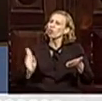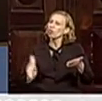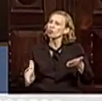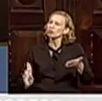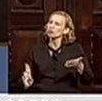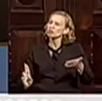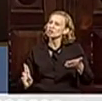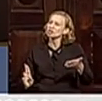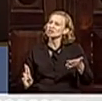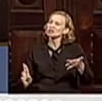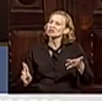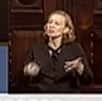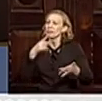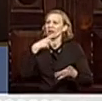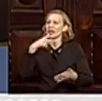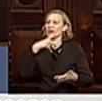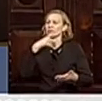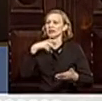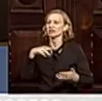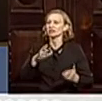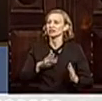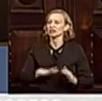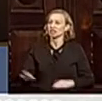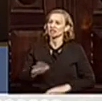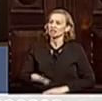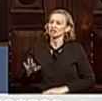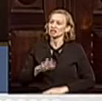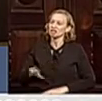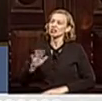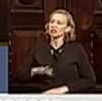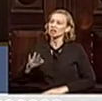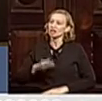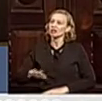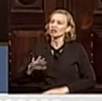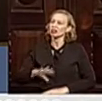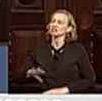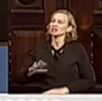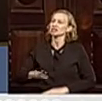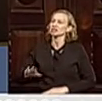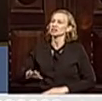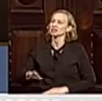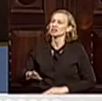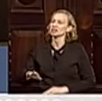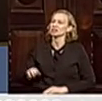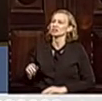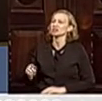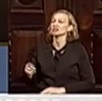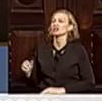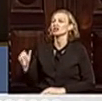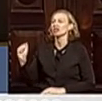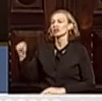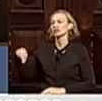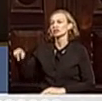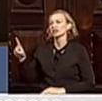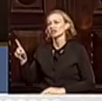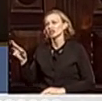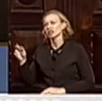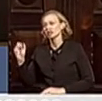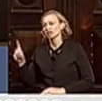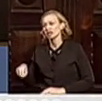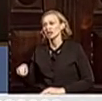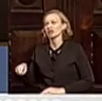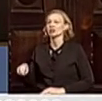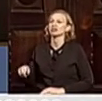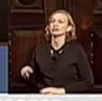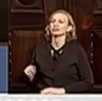Samuel Pinto, João Felipe Viana, Pedro Venturini, André Lucas, Leohane, Tatiane, Lavinha, Pedro Aldo e